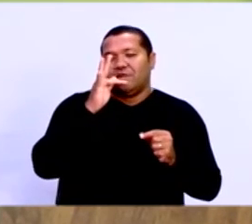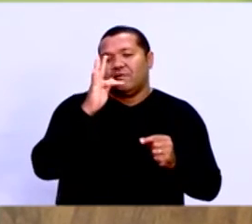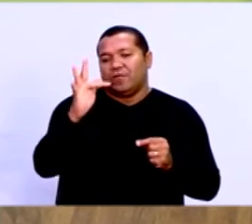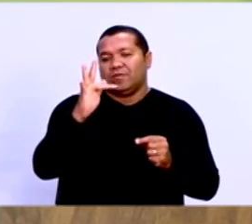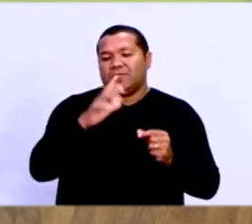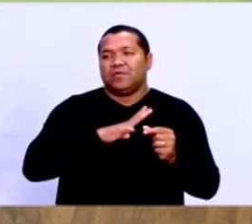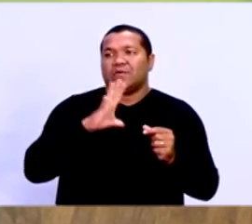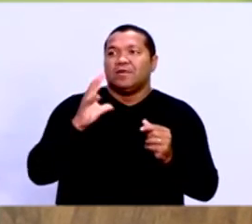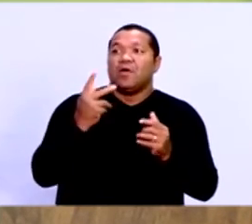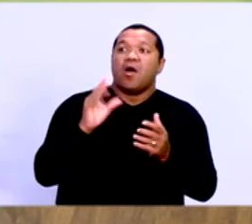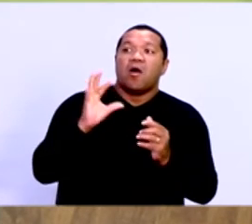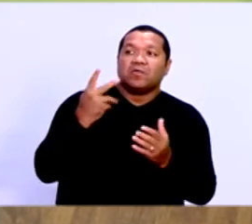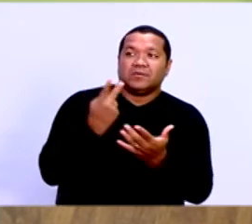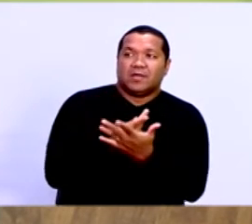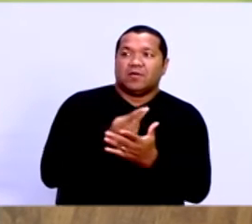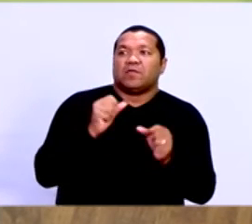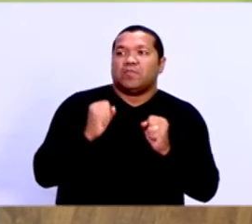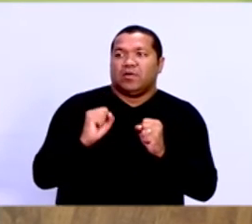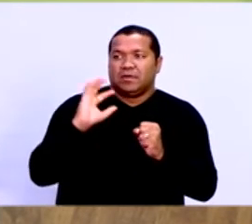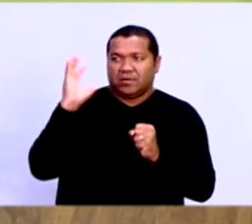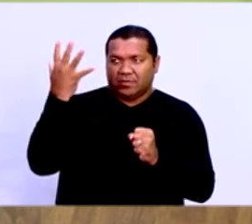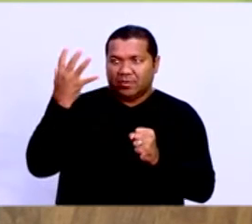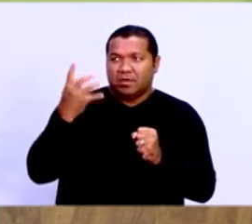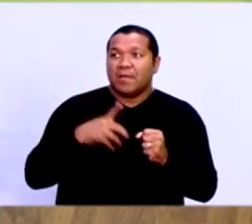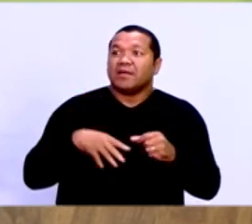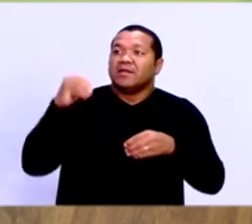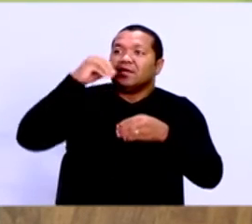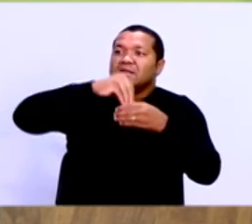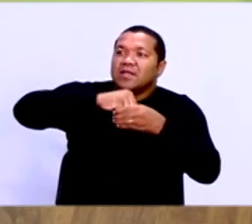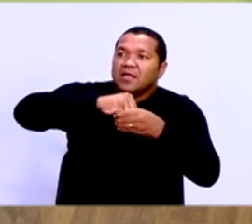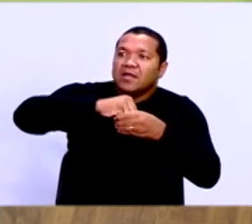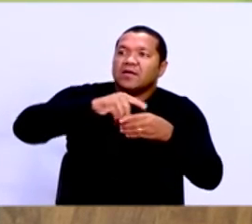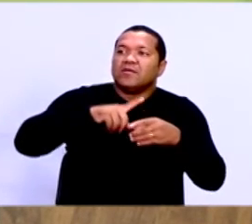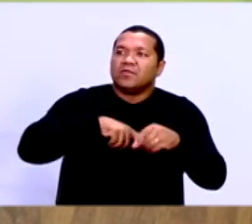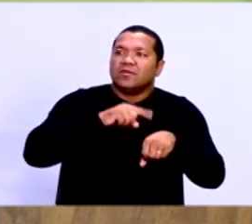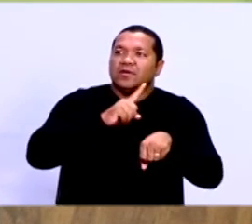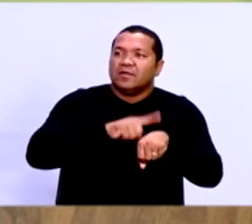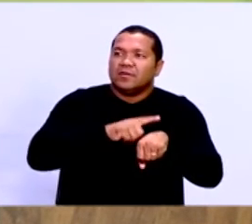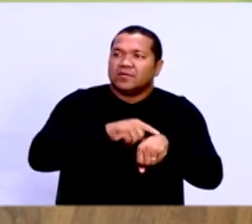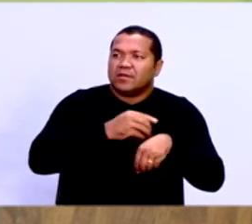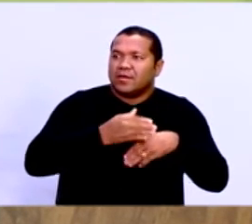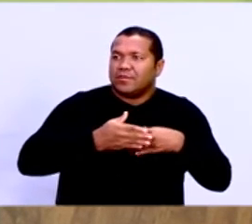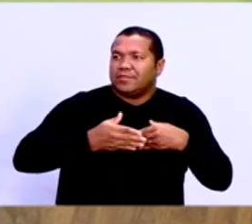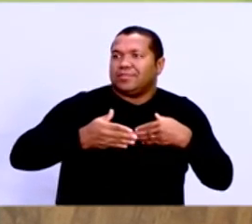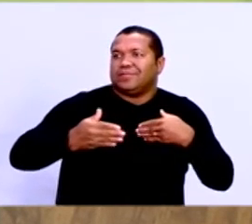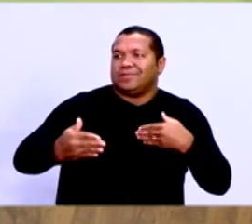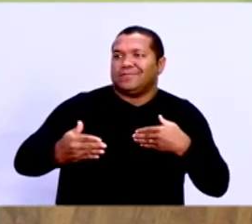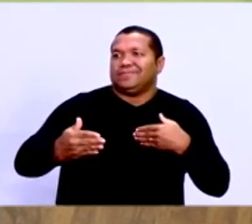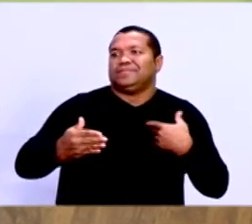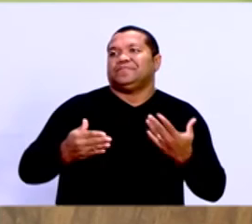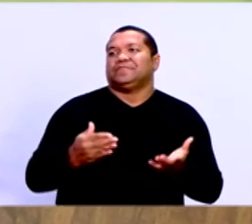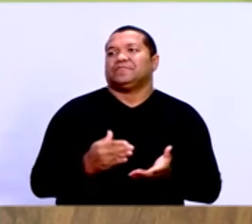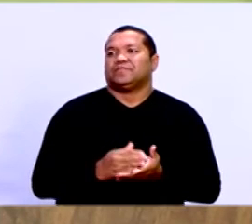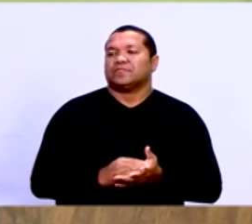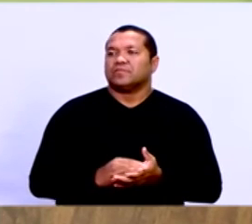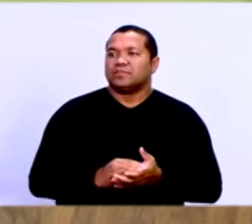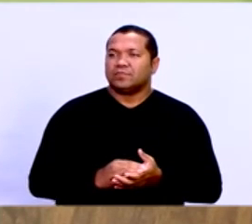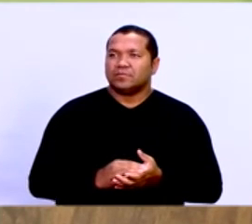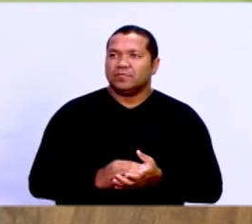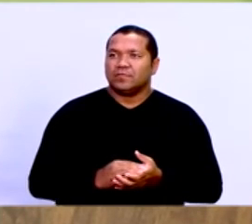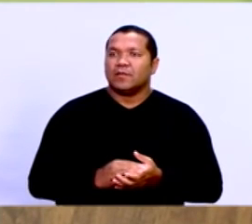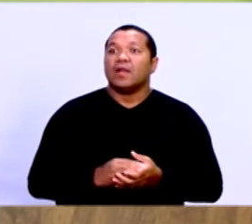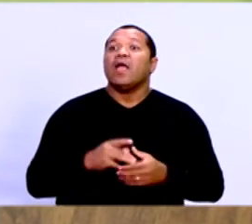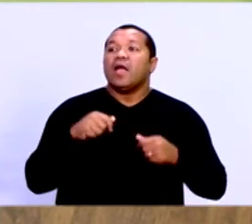mas que vai dar dentro daquele prazo que você já estipulou então para análise de requisitos quanto tempo você precisa né